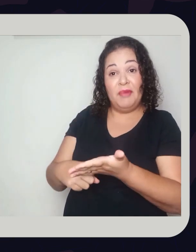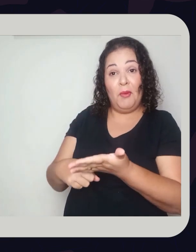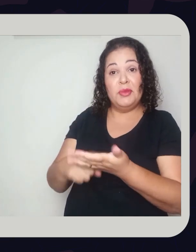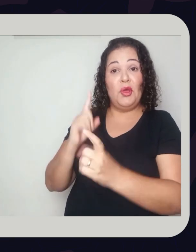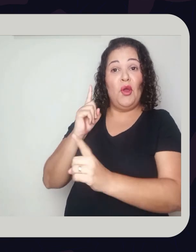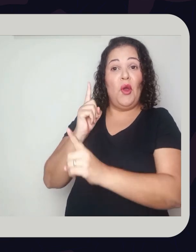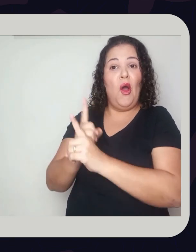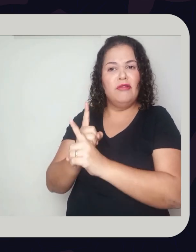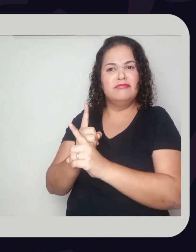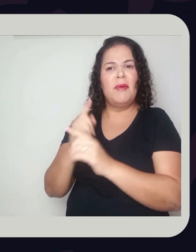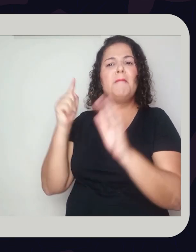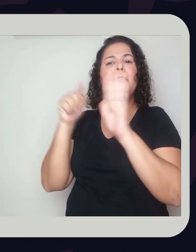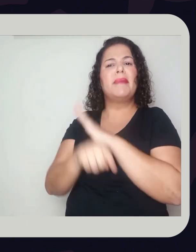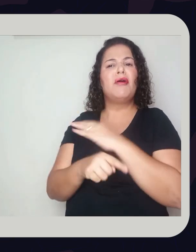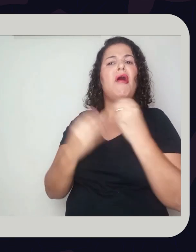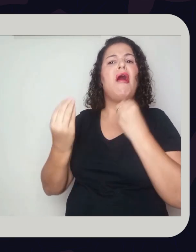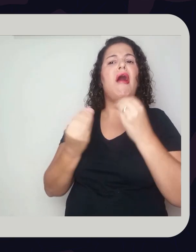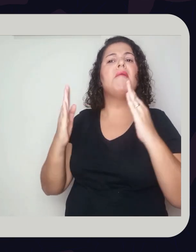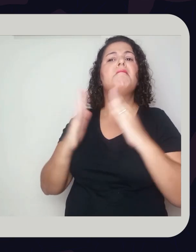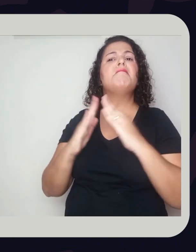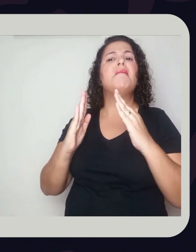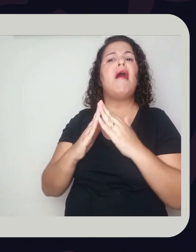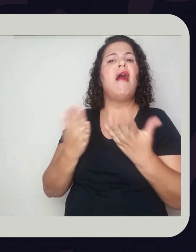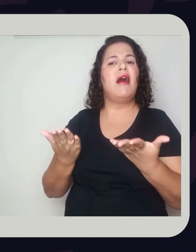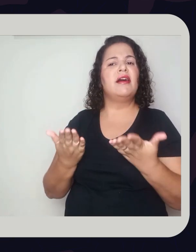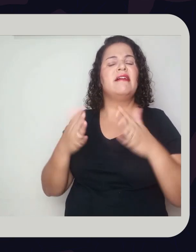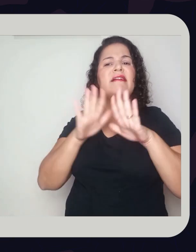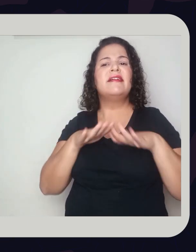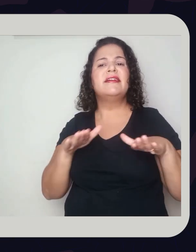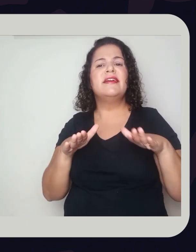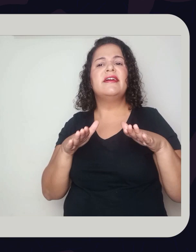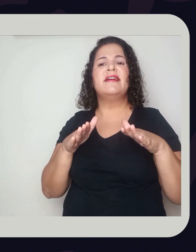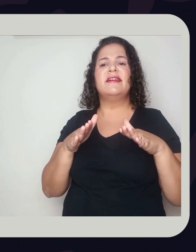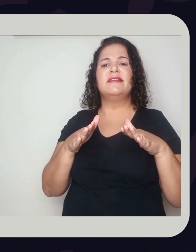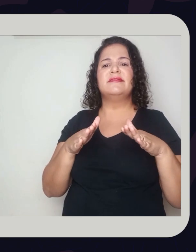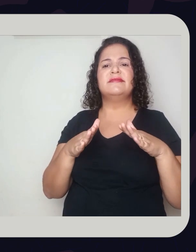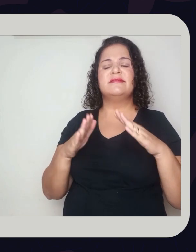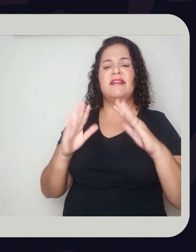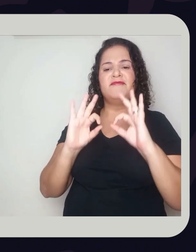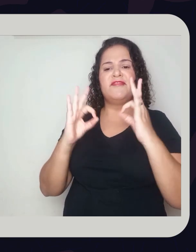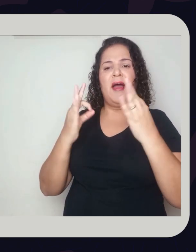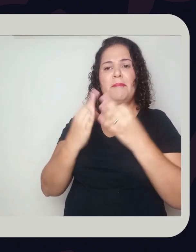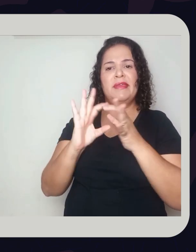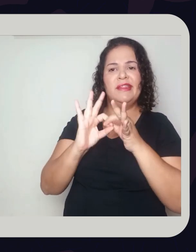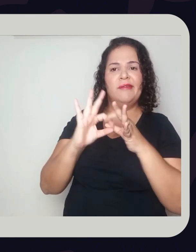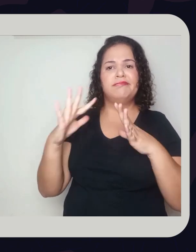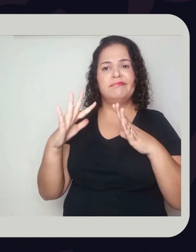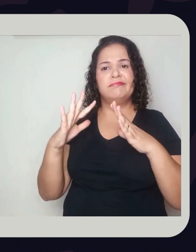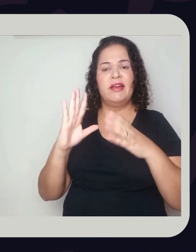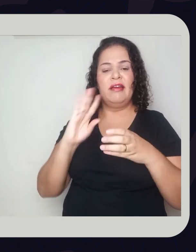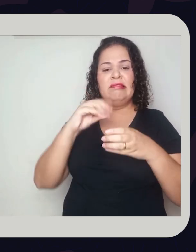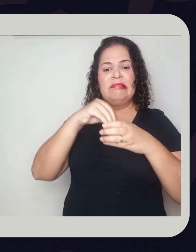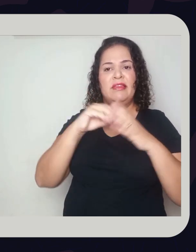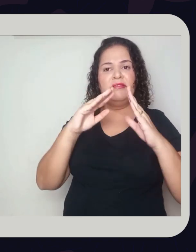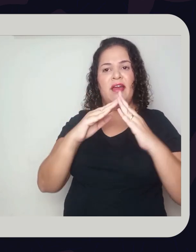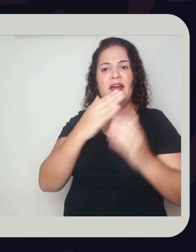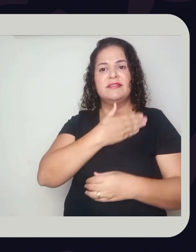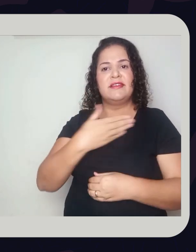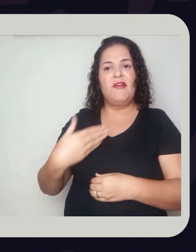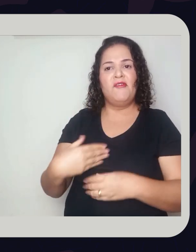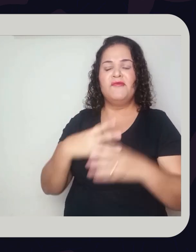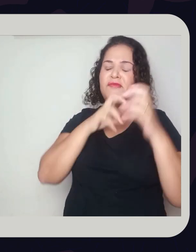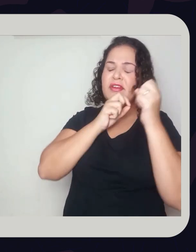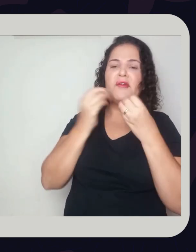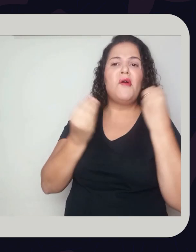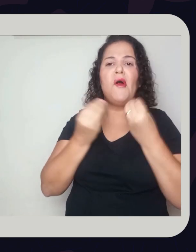esse encontro e eu questiono sobre o morar dessas crianças abrigadas. E aí o Arquitetando o